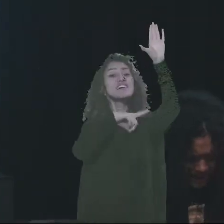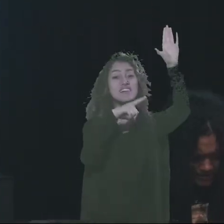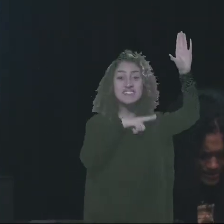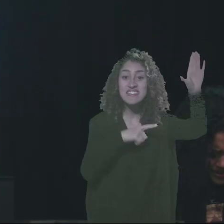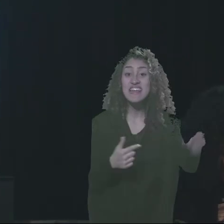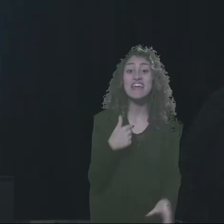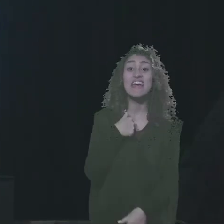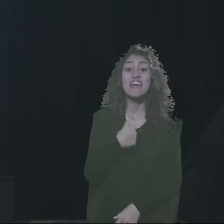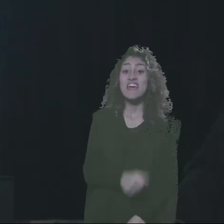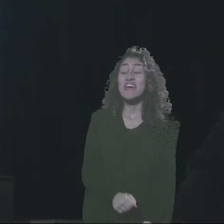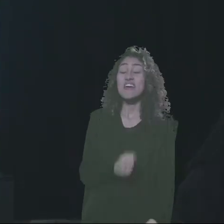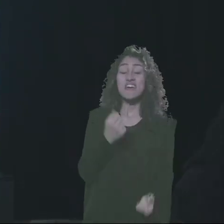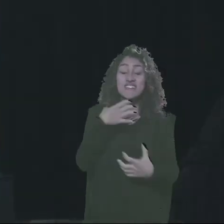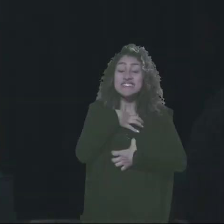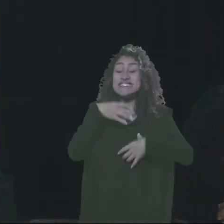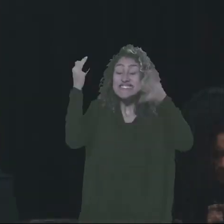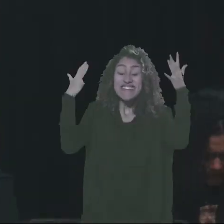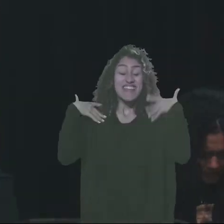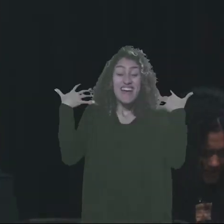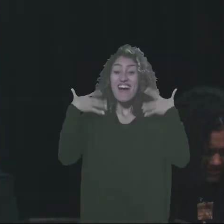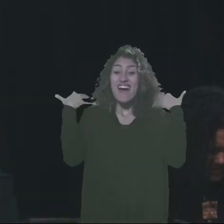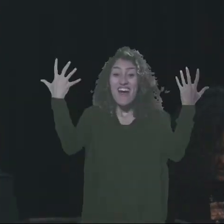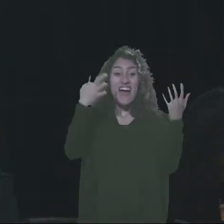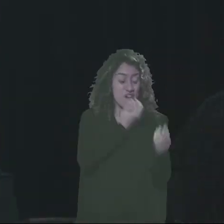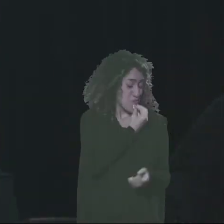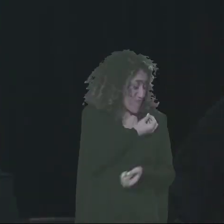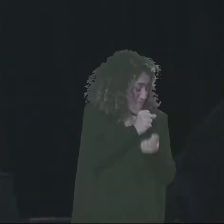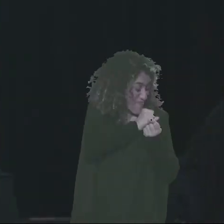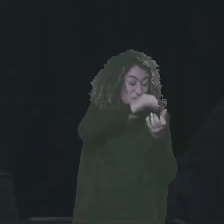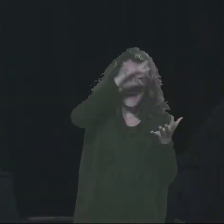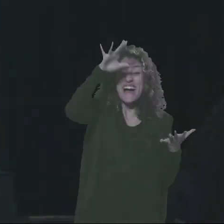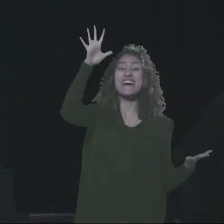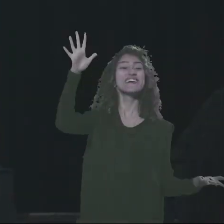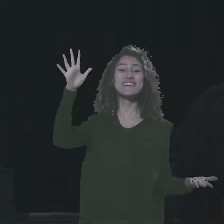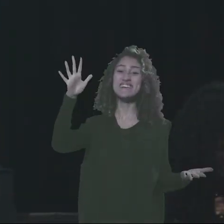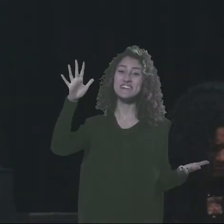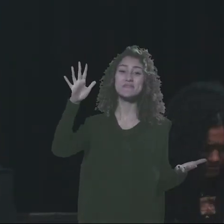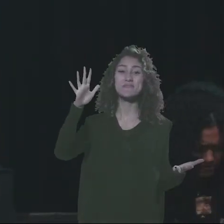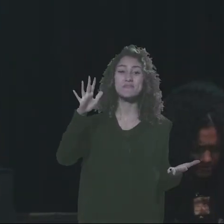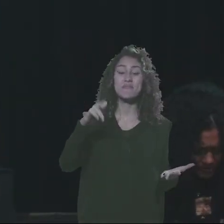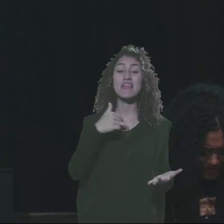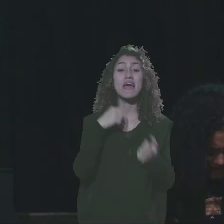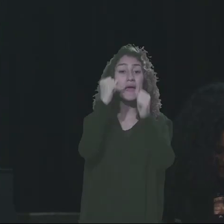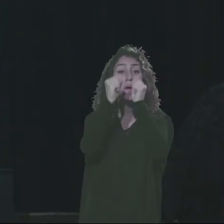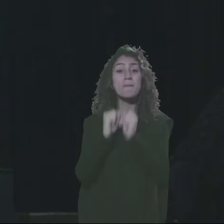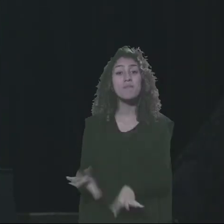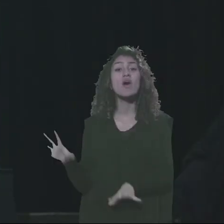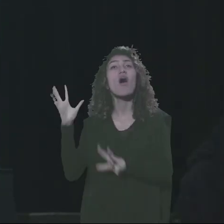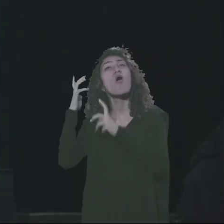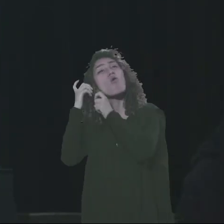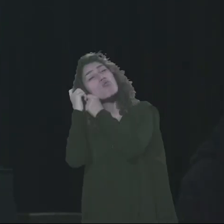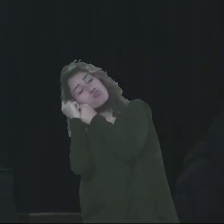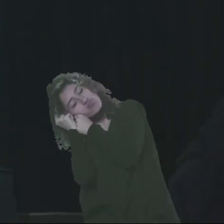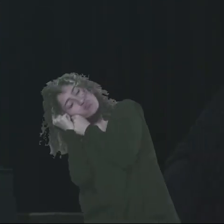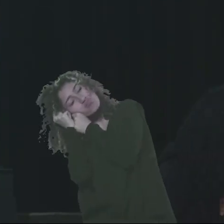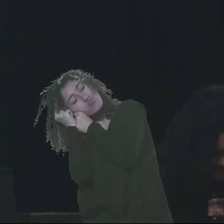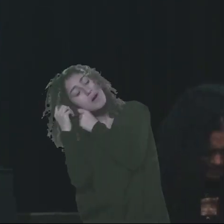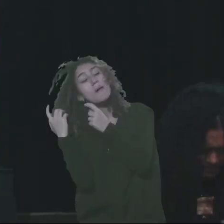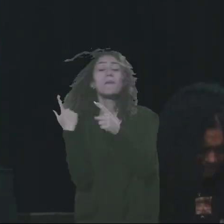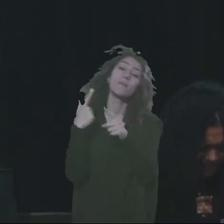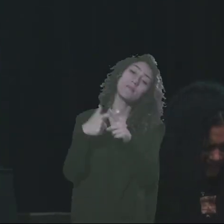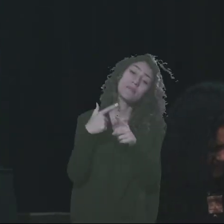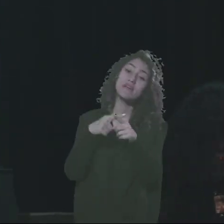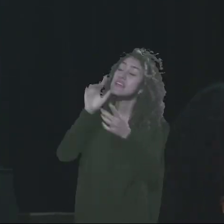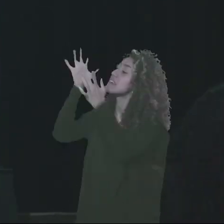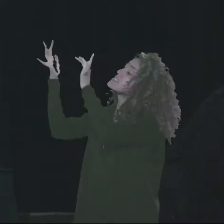radiante. Nada mais importa. E eu posso deitar na minha cama tranquilo, porque Jesus cuida de